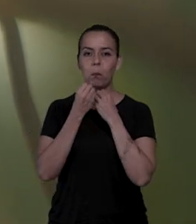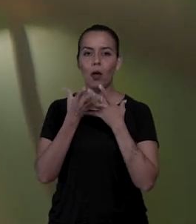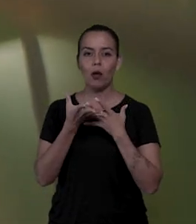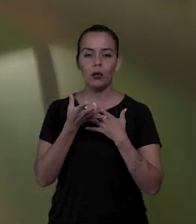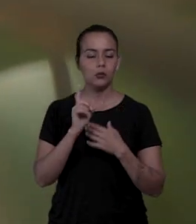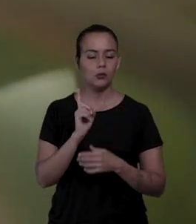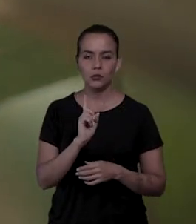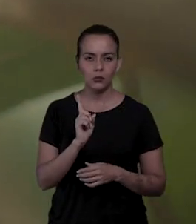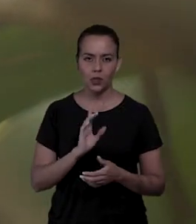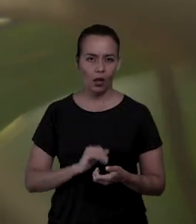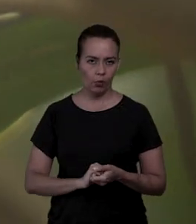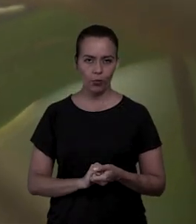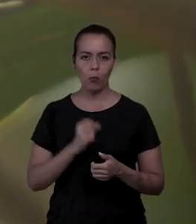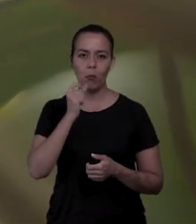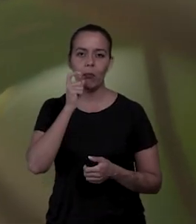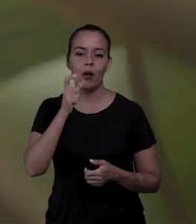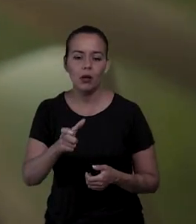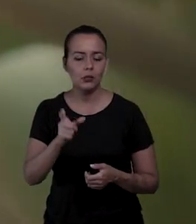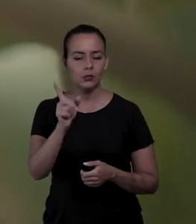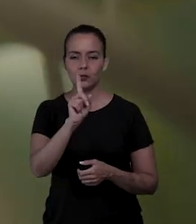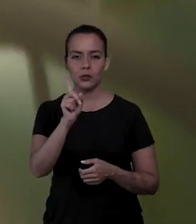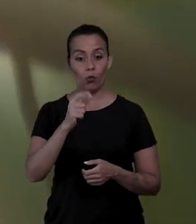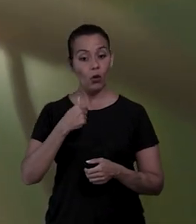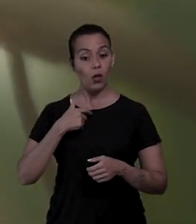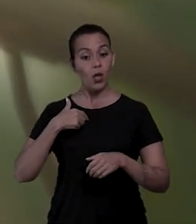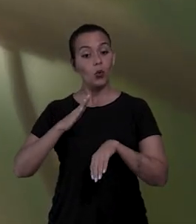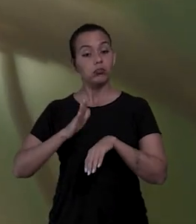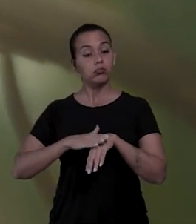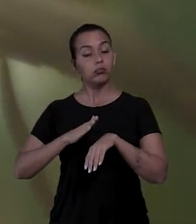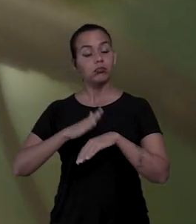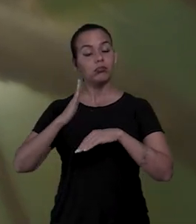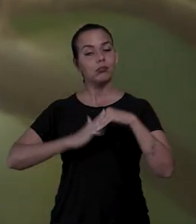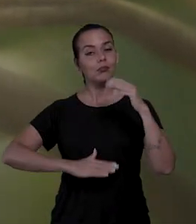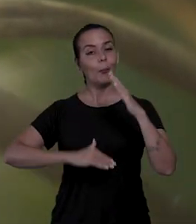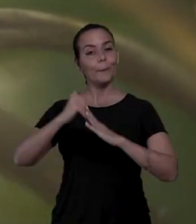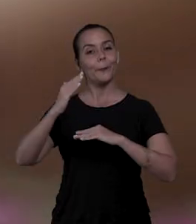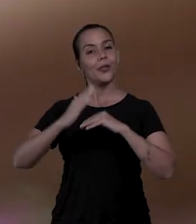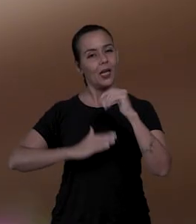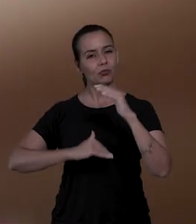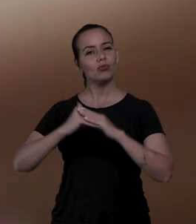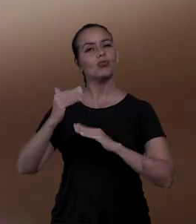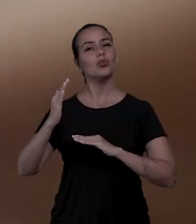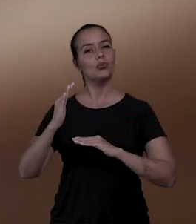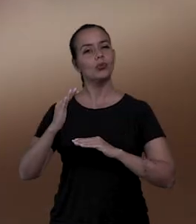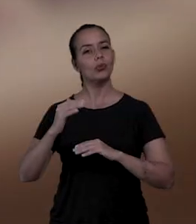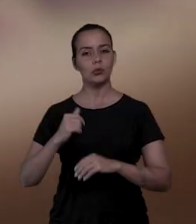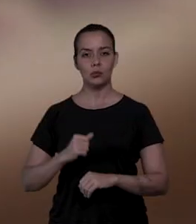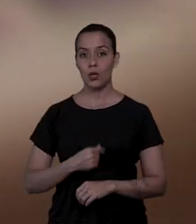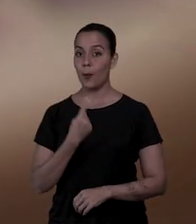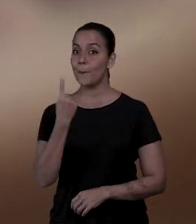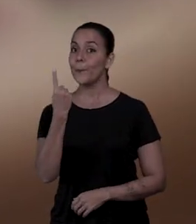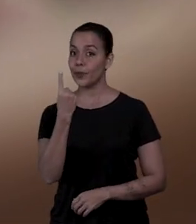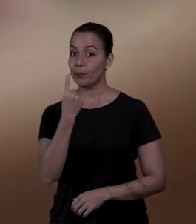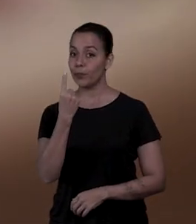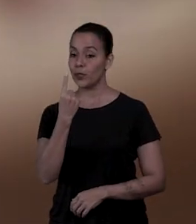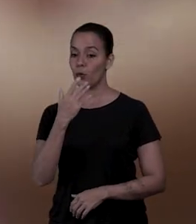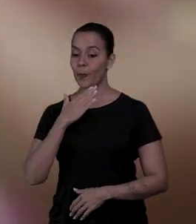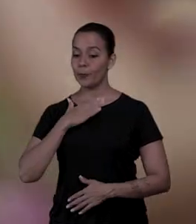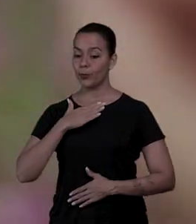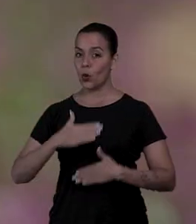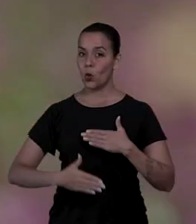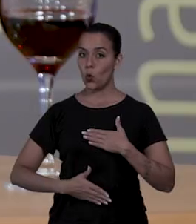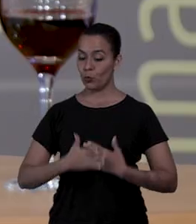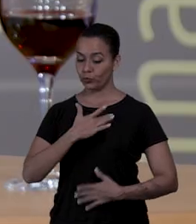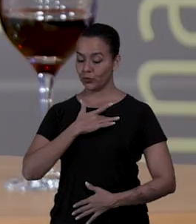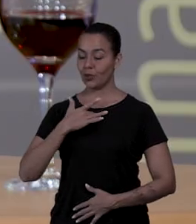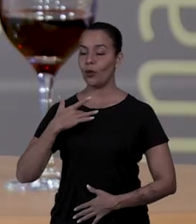estou falando aqui da boca para fora, é algo que eu pratico mesmo. Ela corta